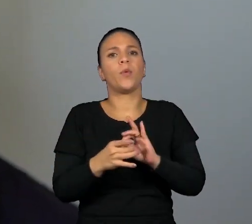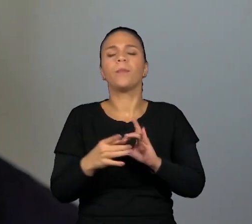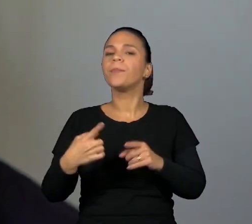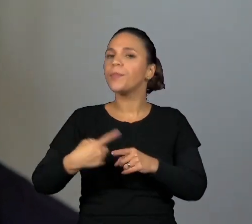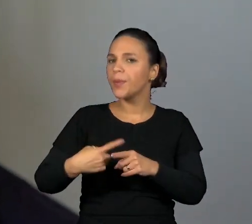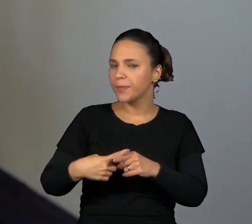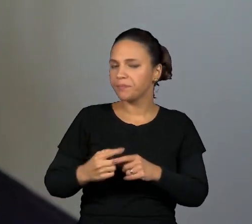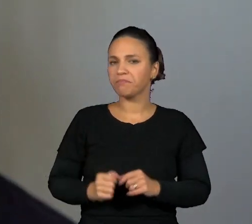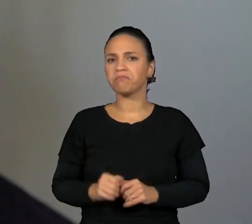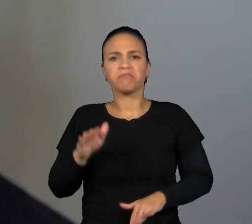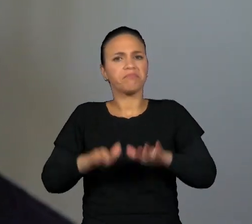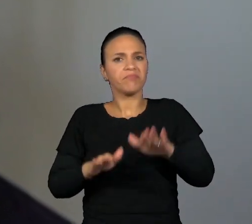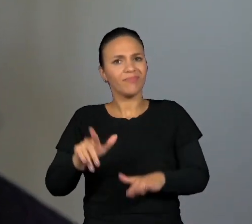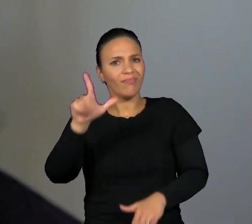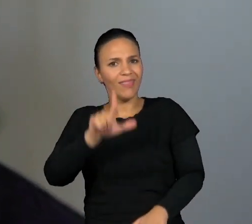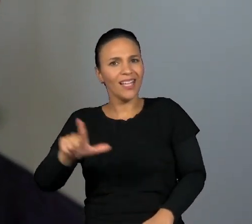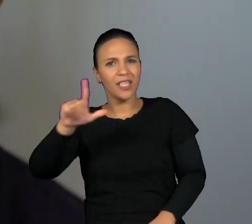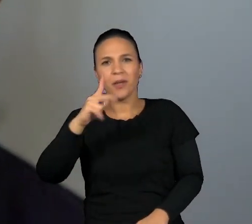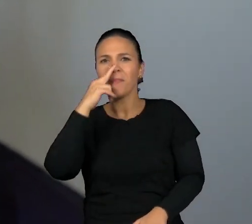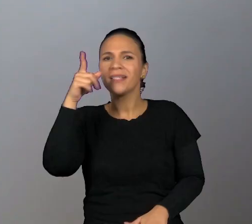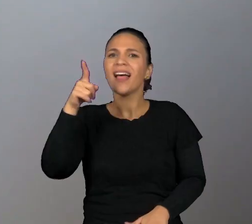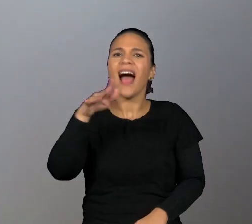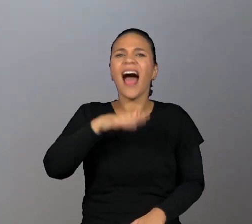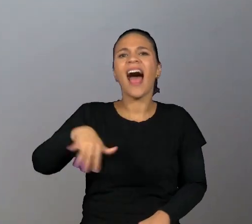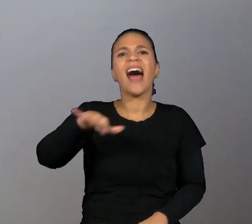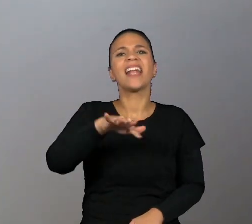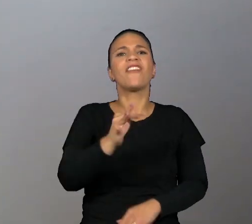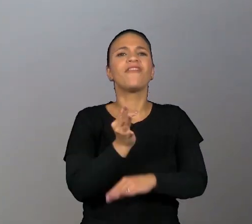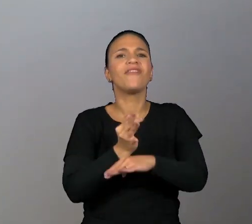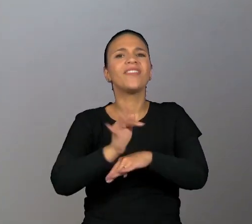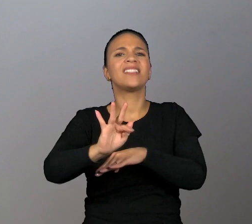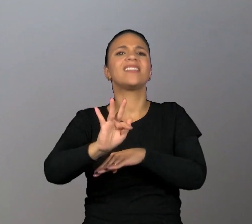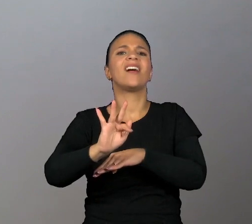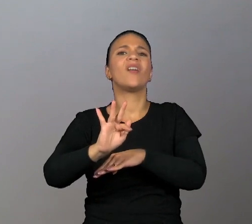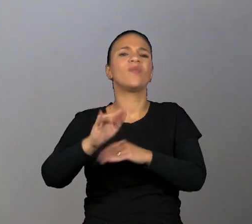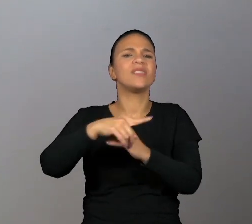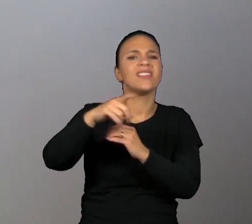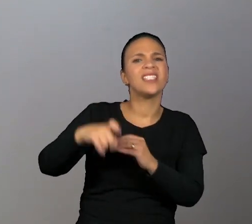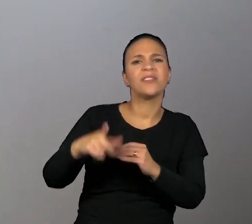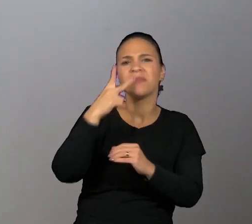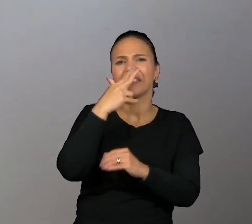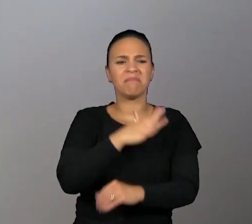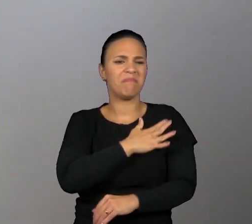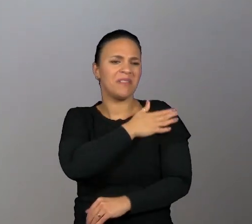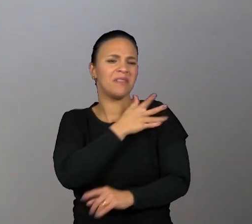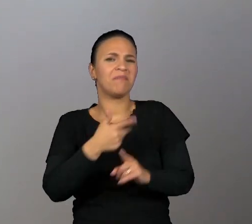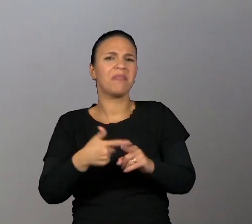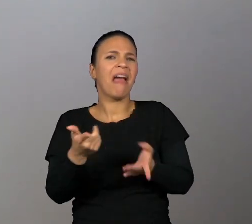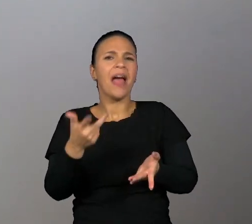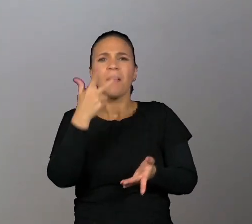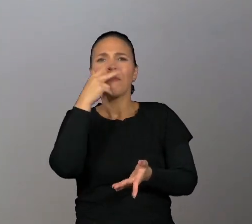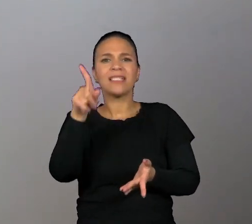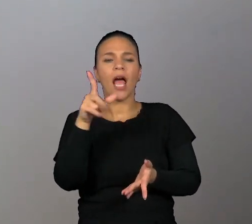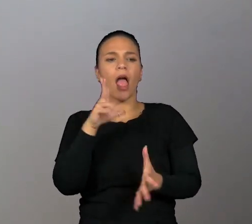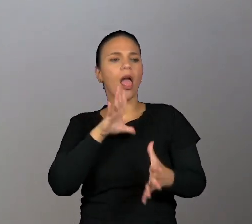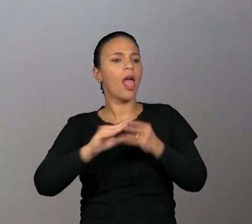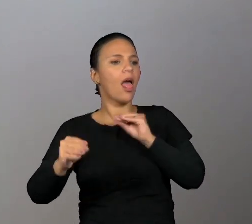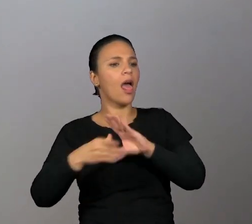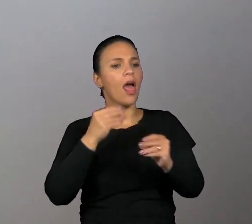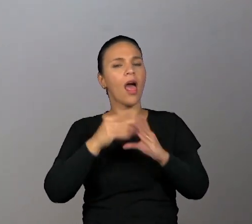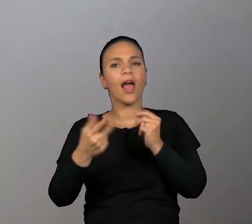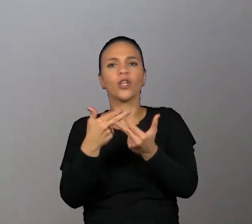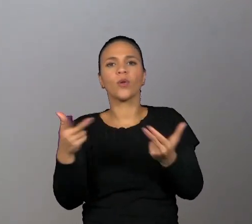quê? Muitas das vezes a literatura de ficção científica no Brasil, ela é vista com preconceito, porque ela é vista às vezes como uma literatura escapista. Mas